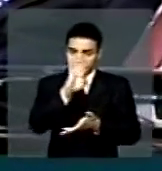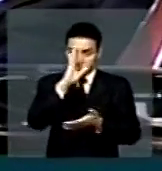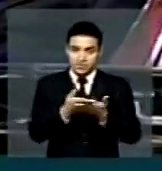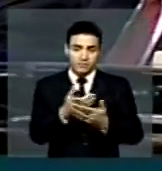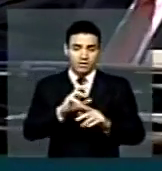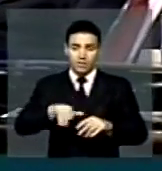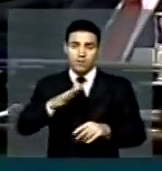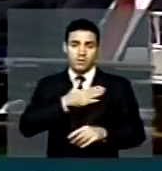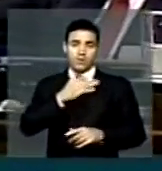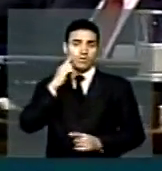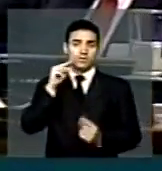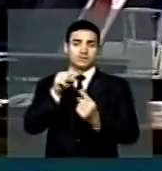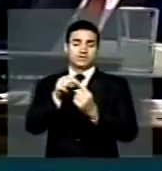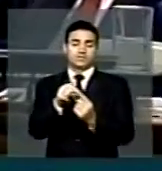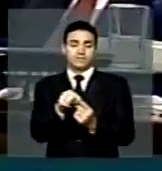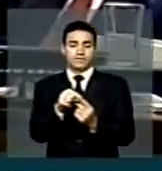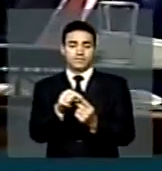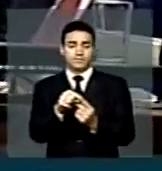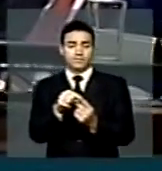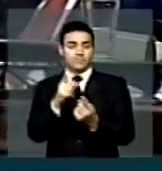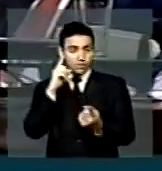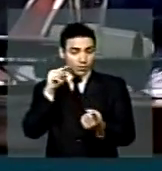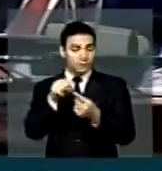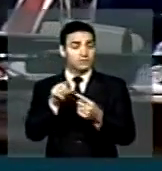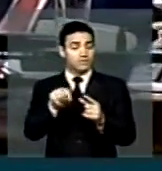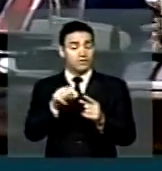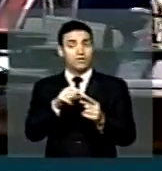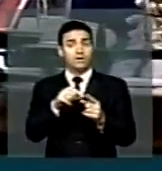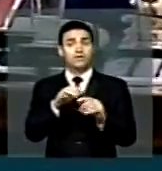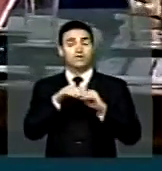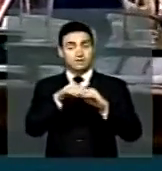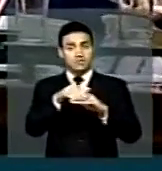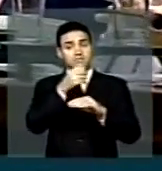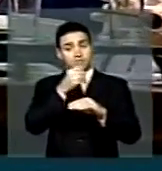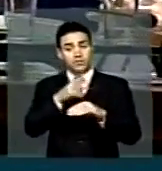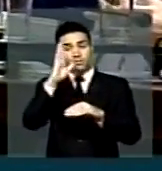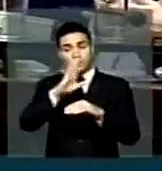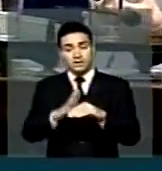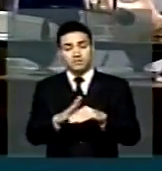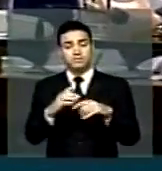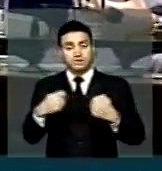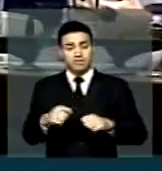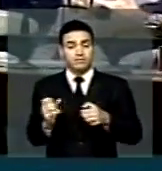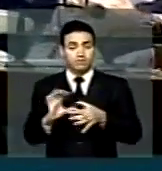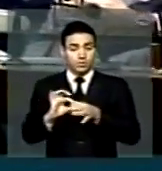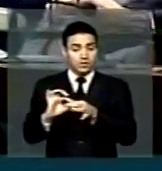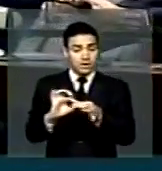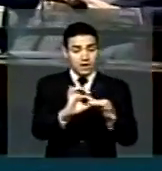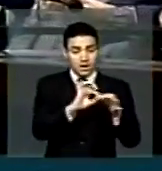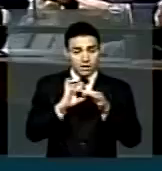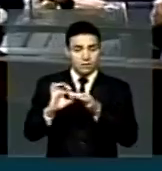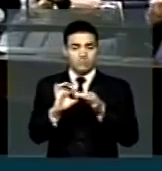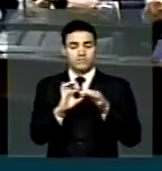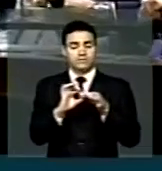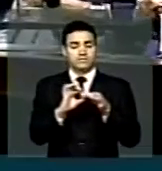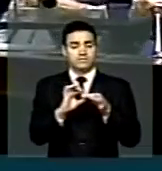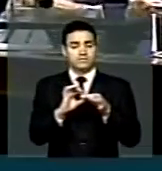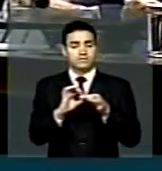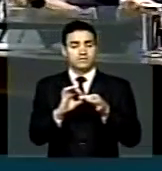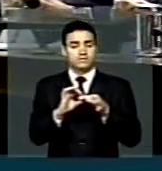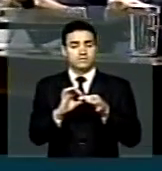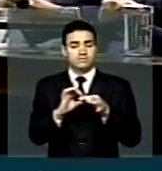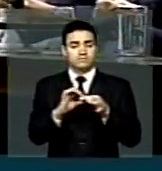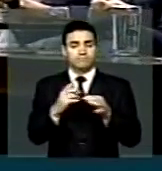o meu objetivo. O objetivo era convencer que era bom para o Brasil e era preciso unir forças. Fracassei